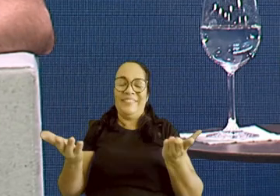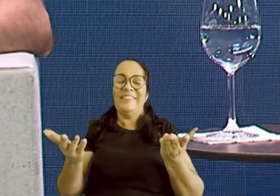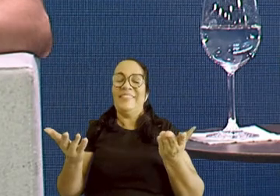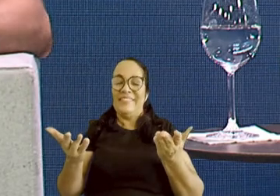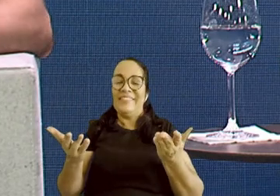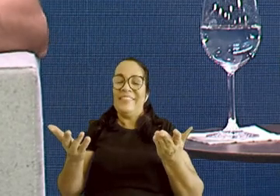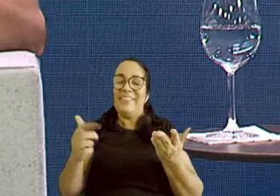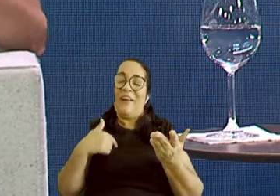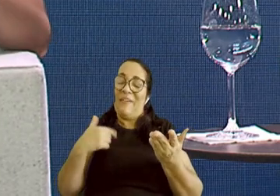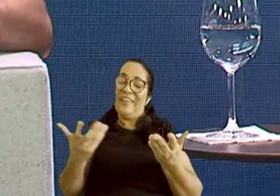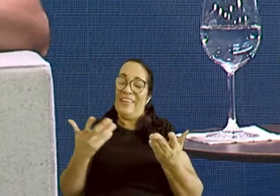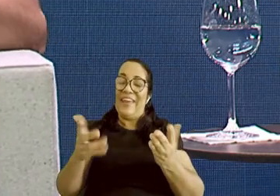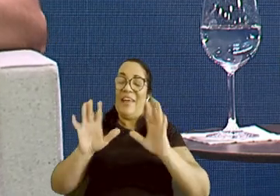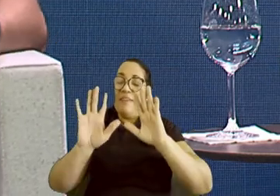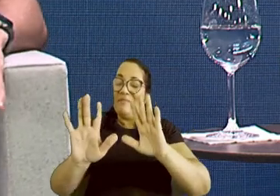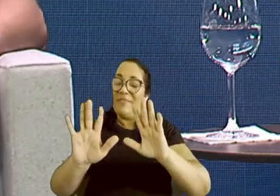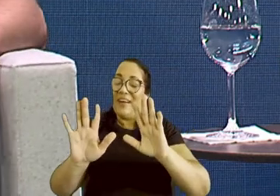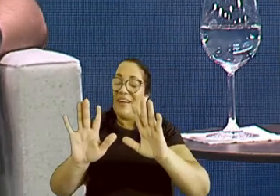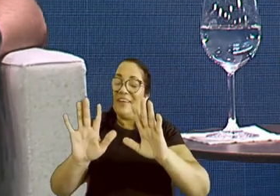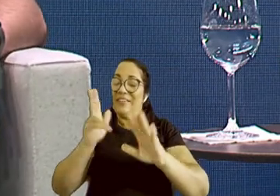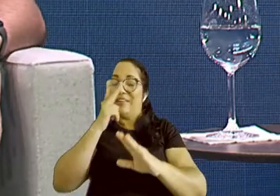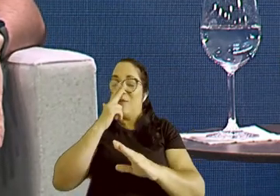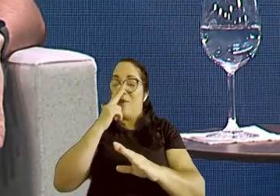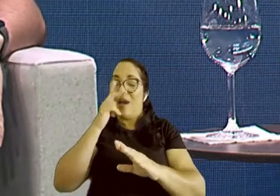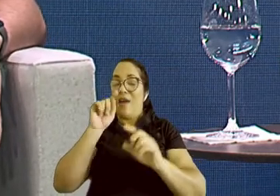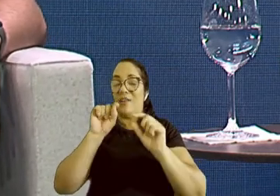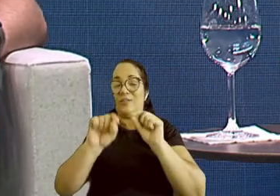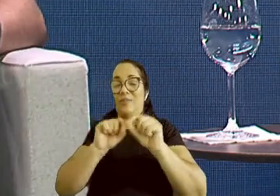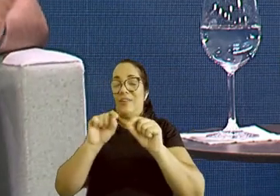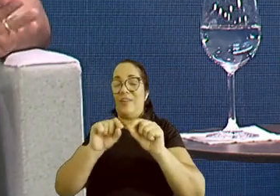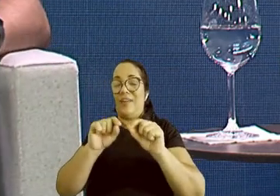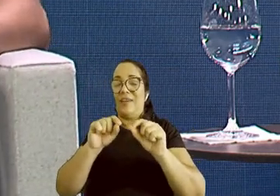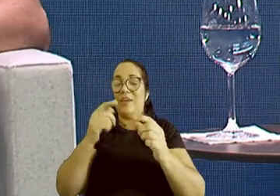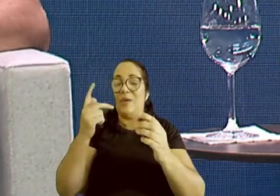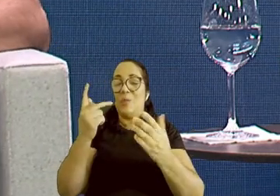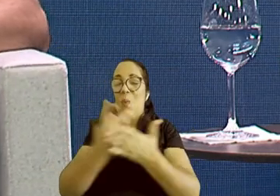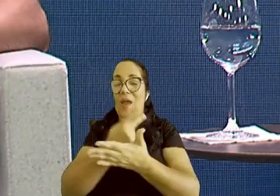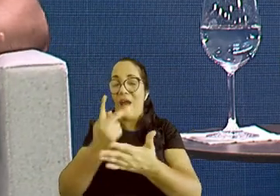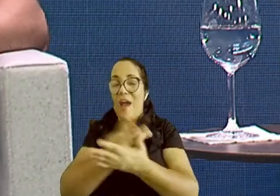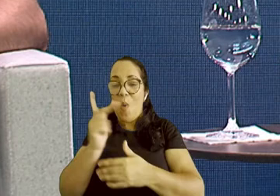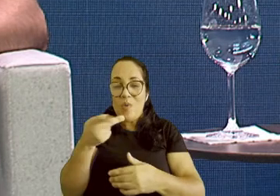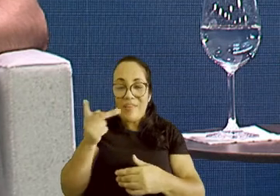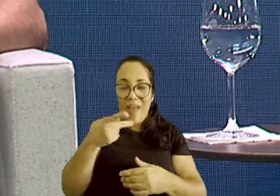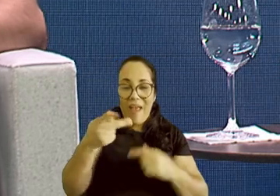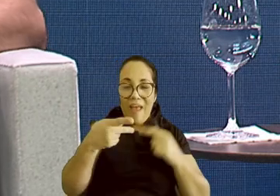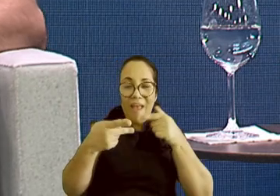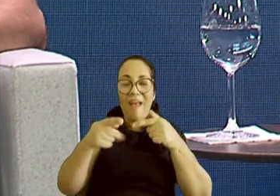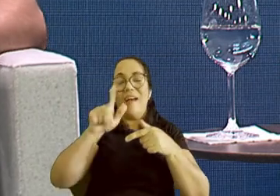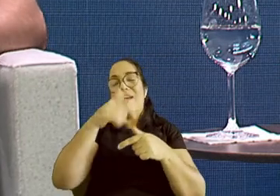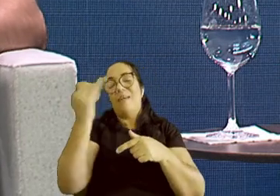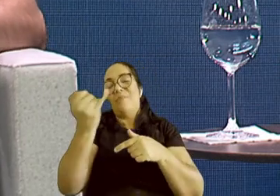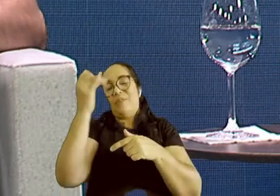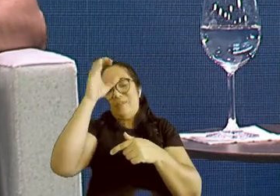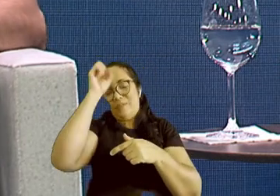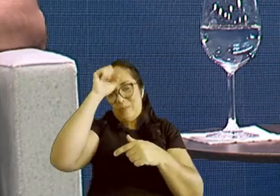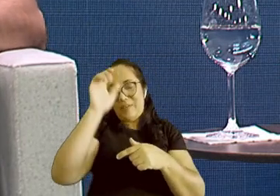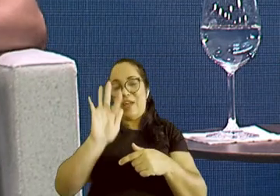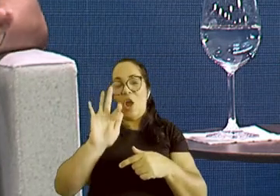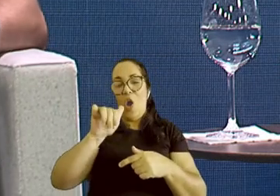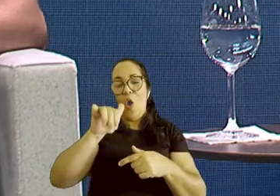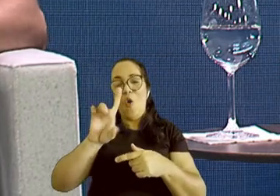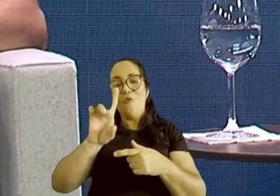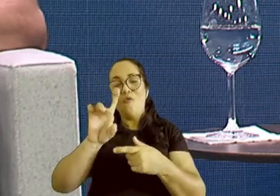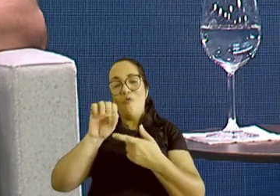ele mas eu acho que o aprendizado foi foi bom para os Fundos também e de novo os melhores fundos eu enxergo que tão